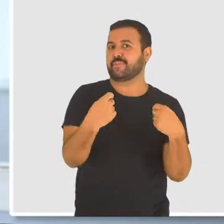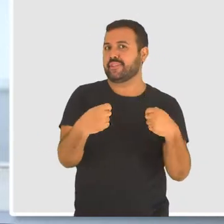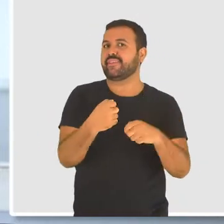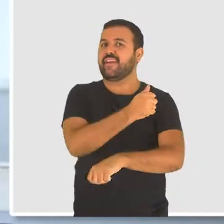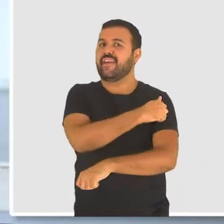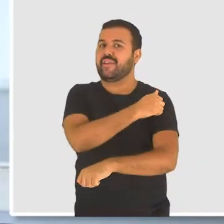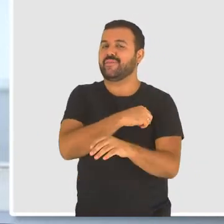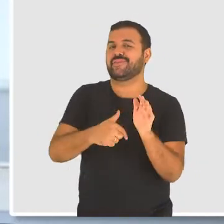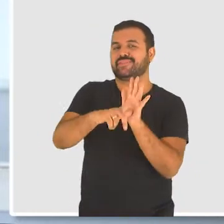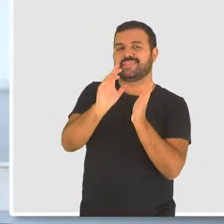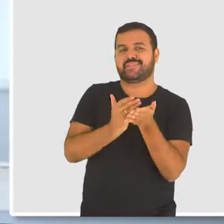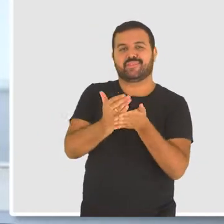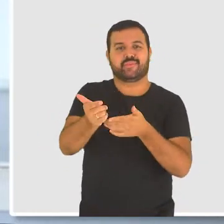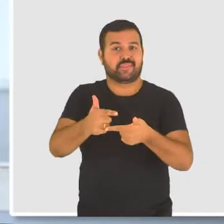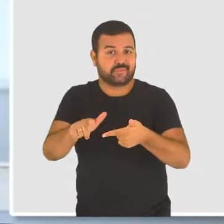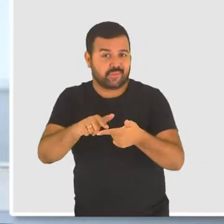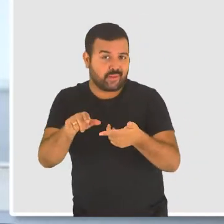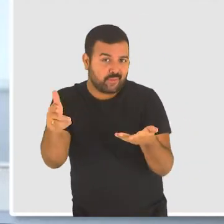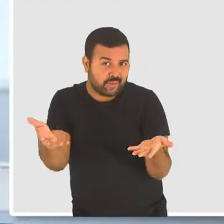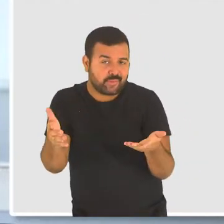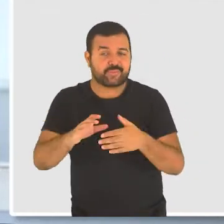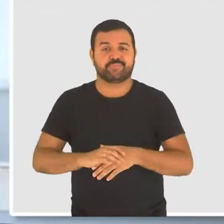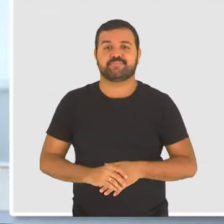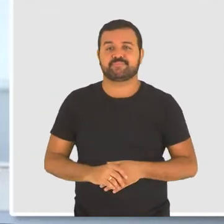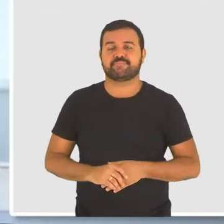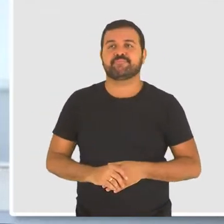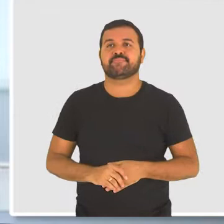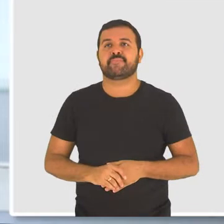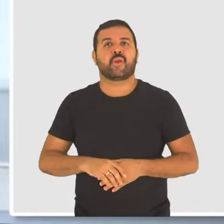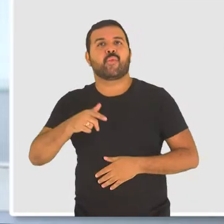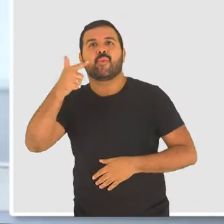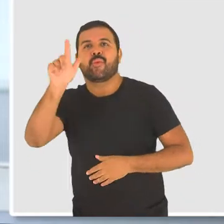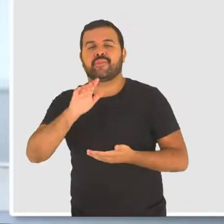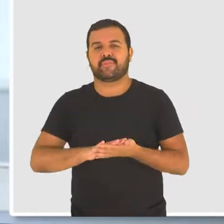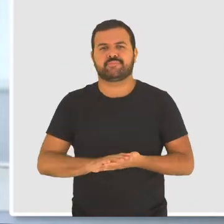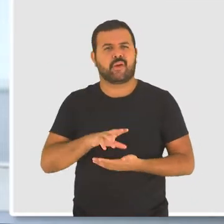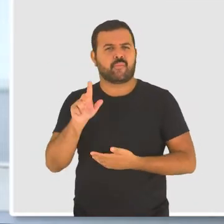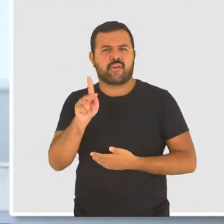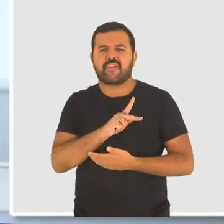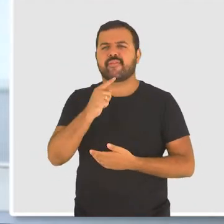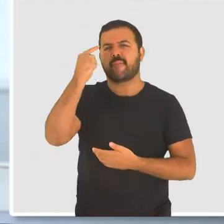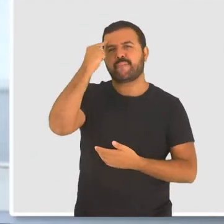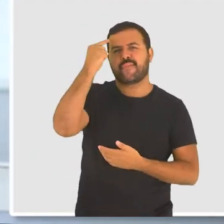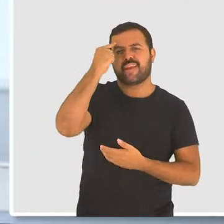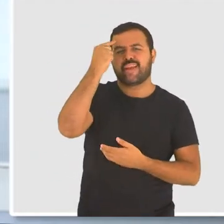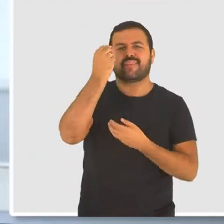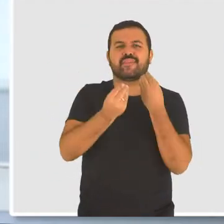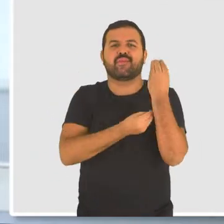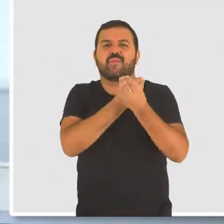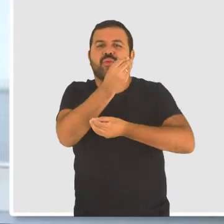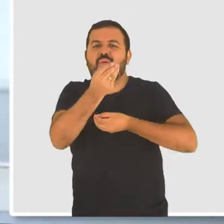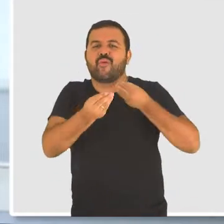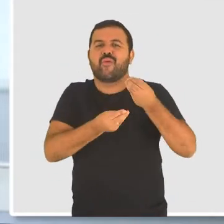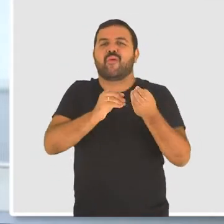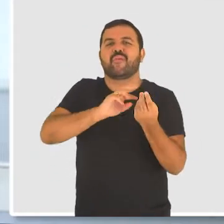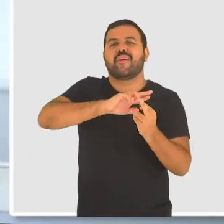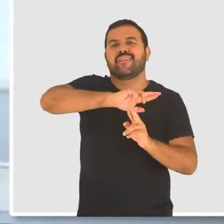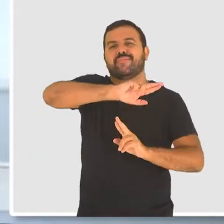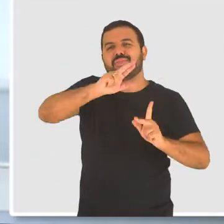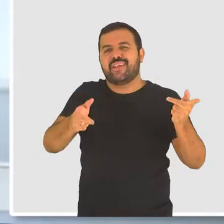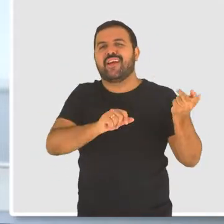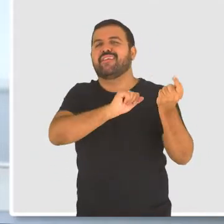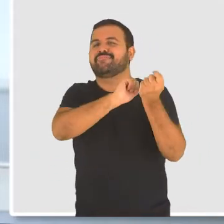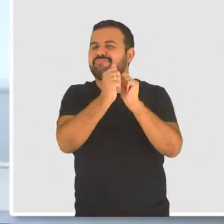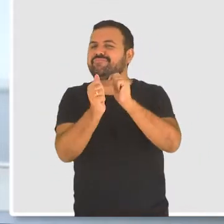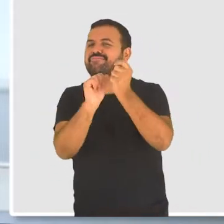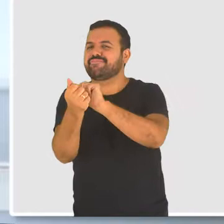Outra coisa, o professor se preocupa em diversificar os modos